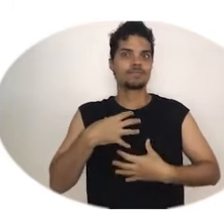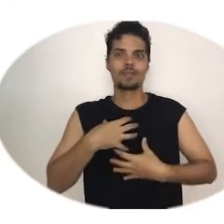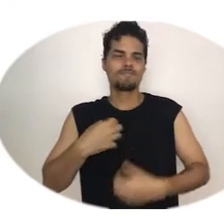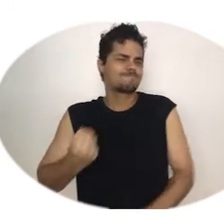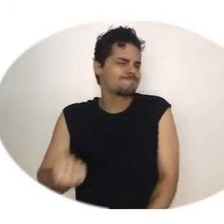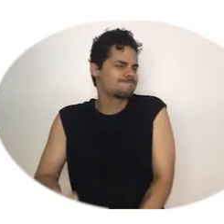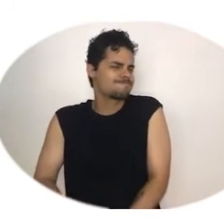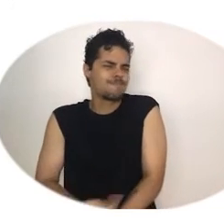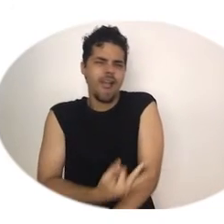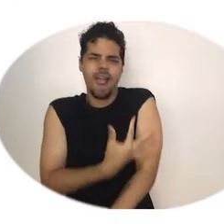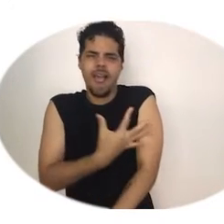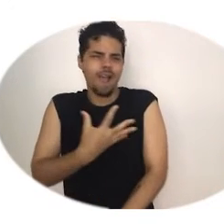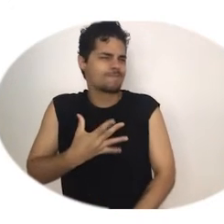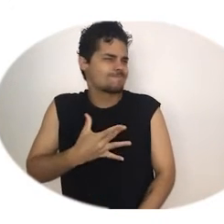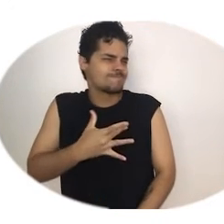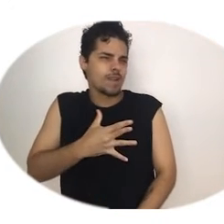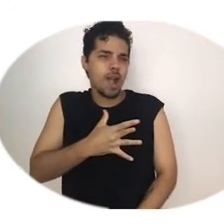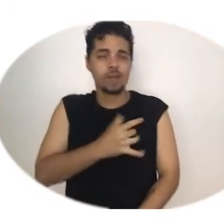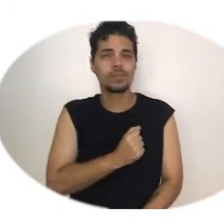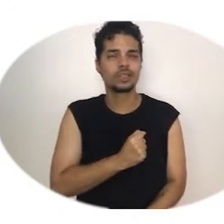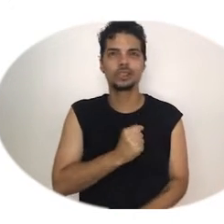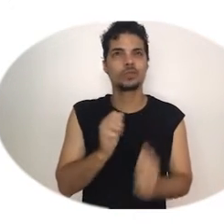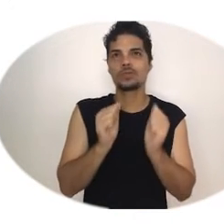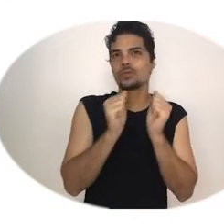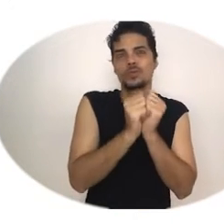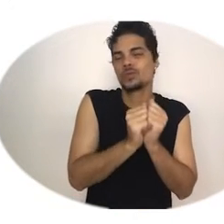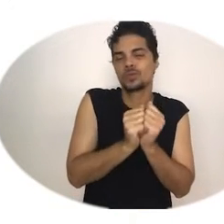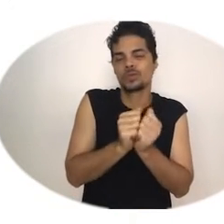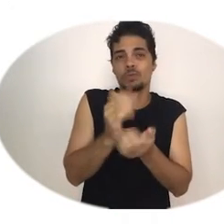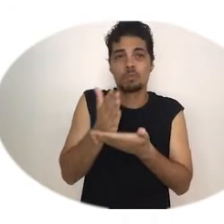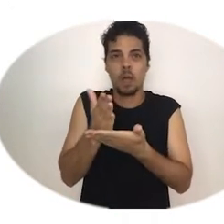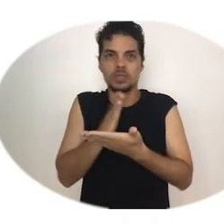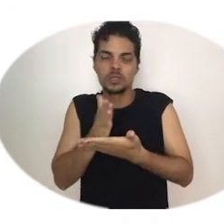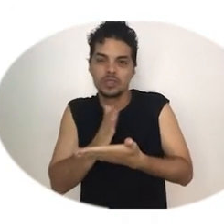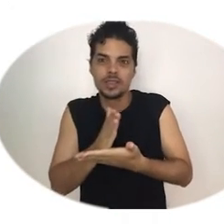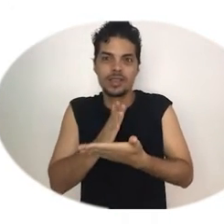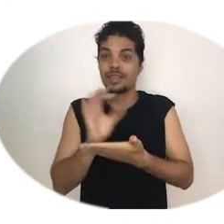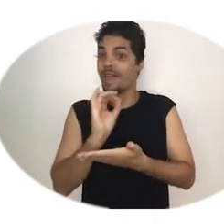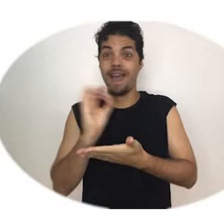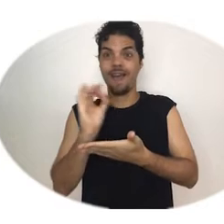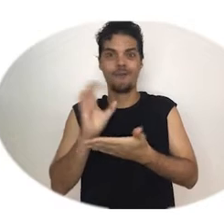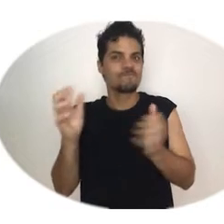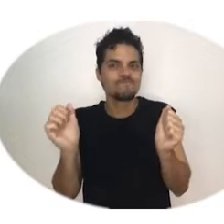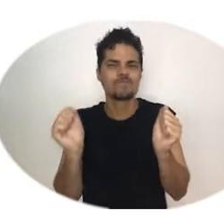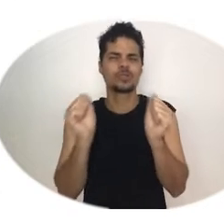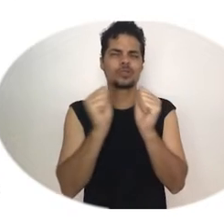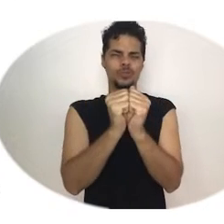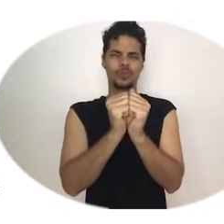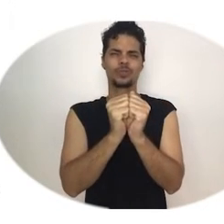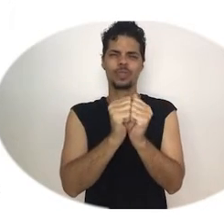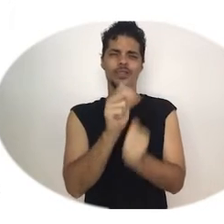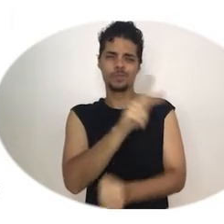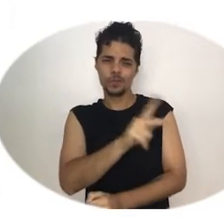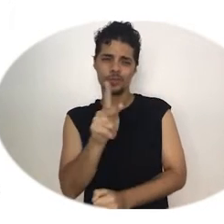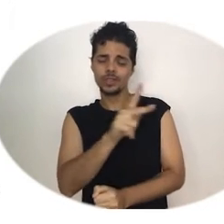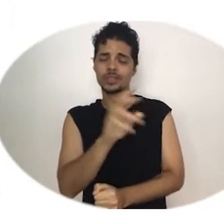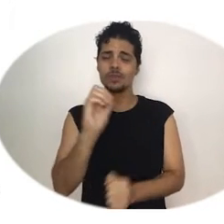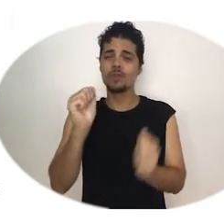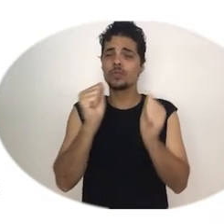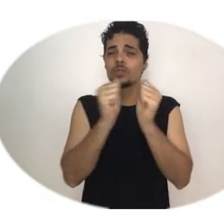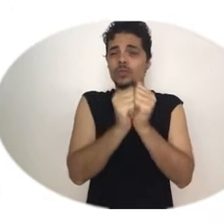dividir essa paixão que é a educação, a paixão que é a história, a paixão que é ser professora, mas uma